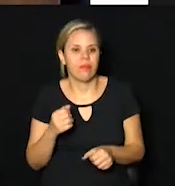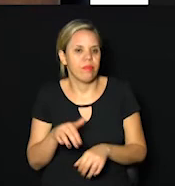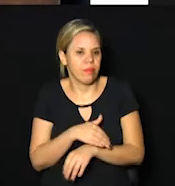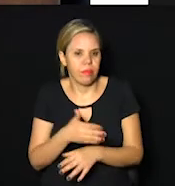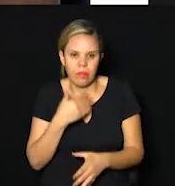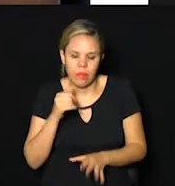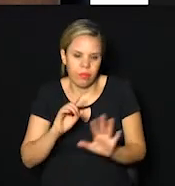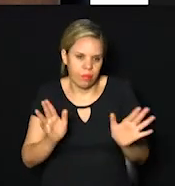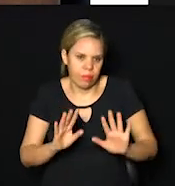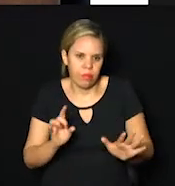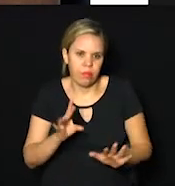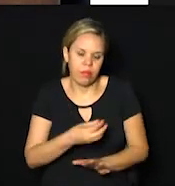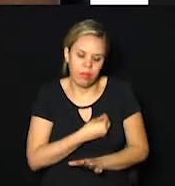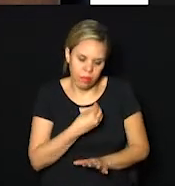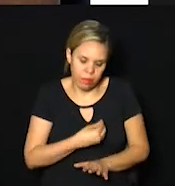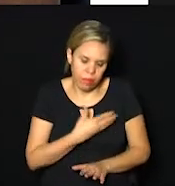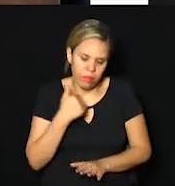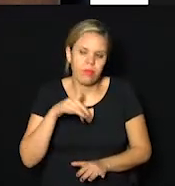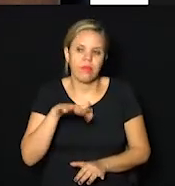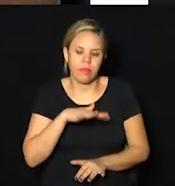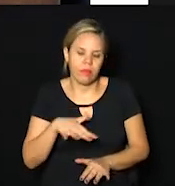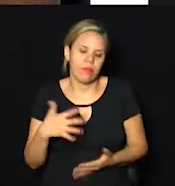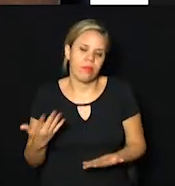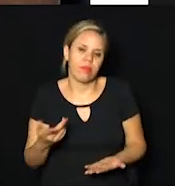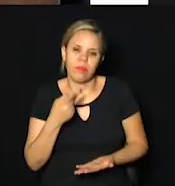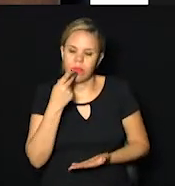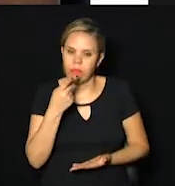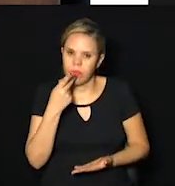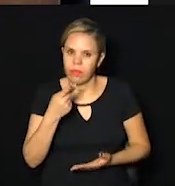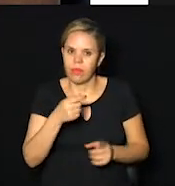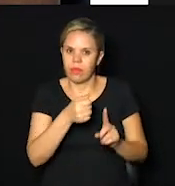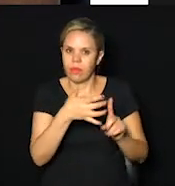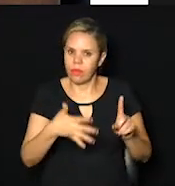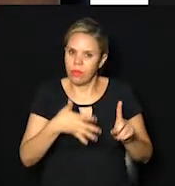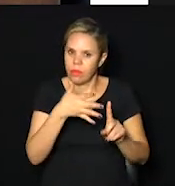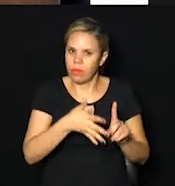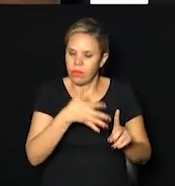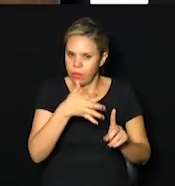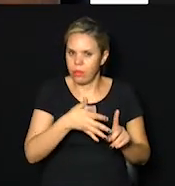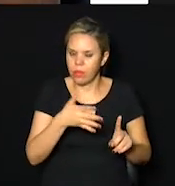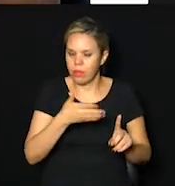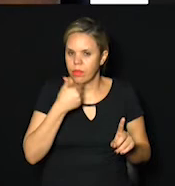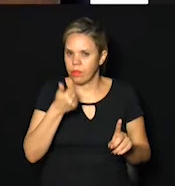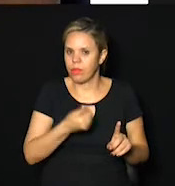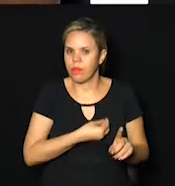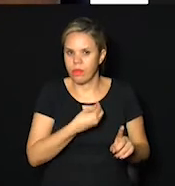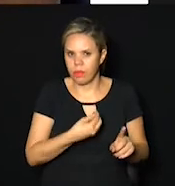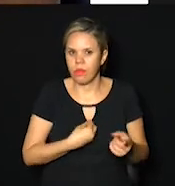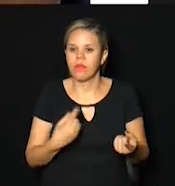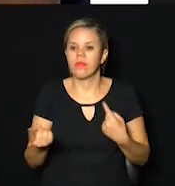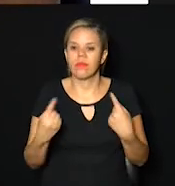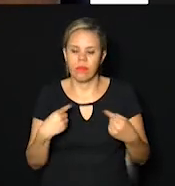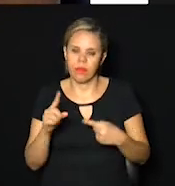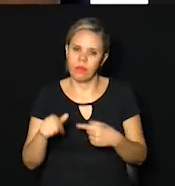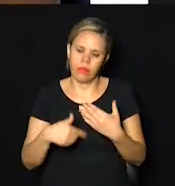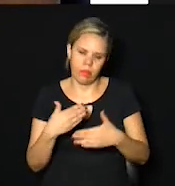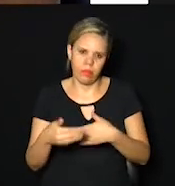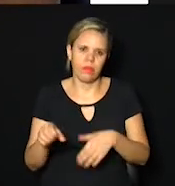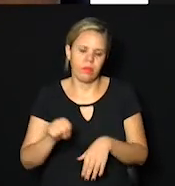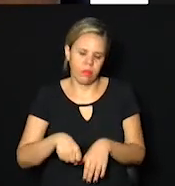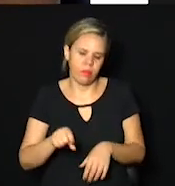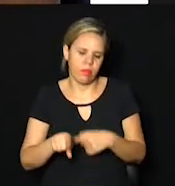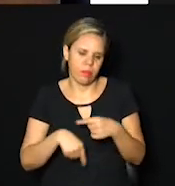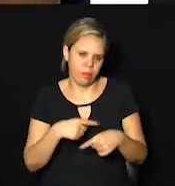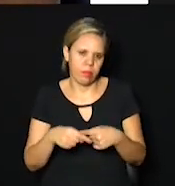vida. Então, o que eu tenho que falar no meu discurso sobre melhoria de vida? Que a duplicação da avenida é consequência. Então, as